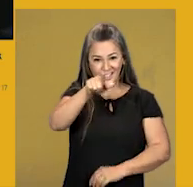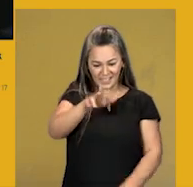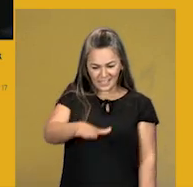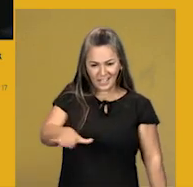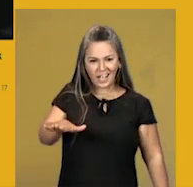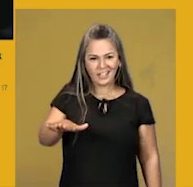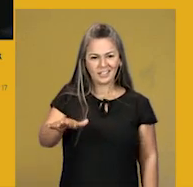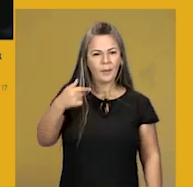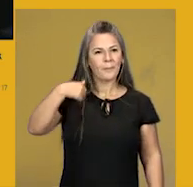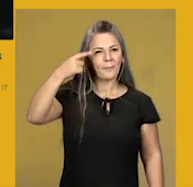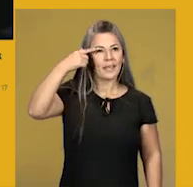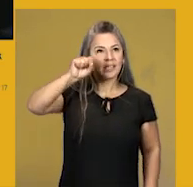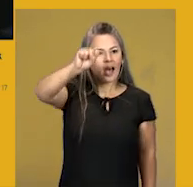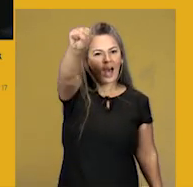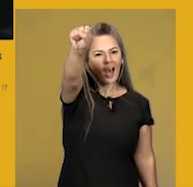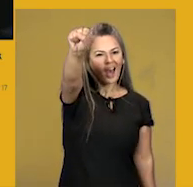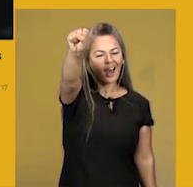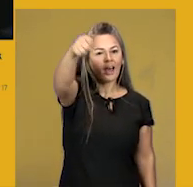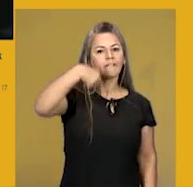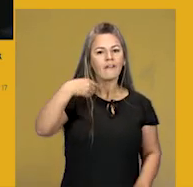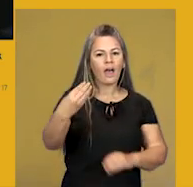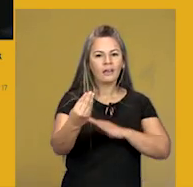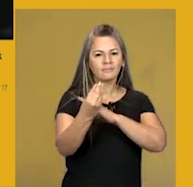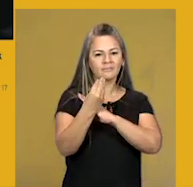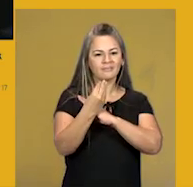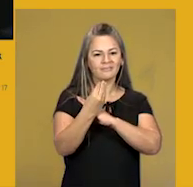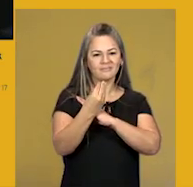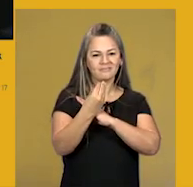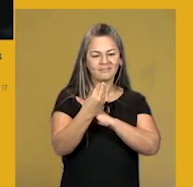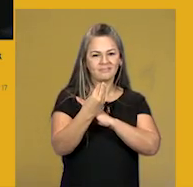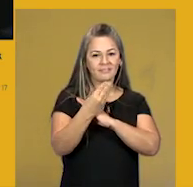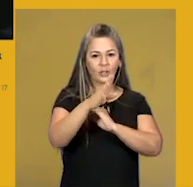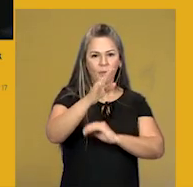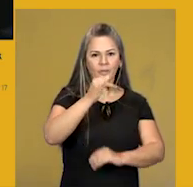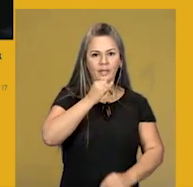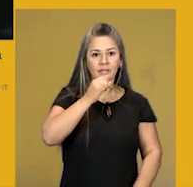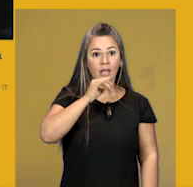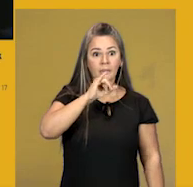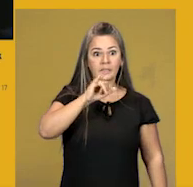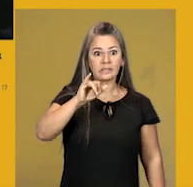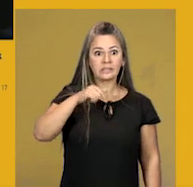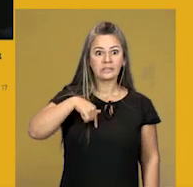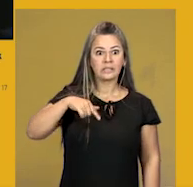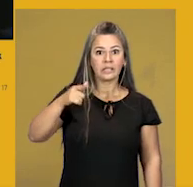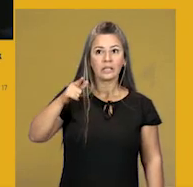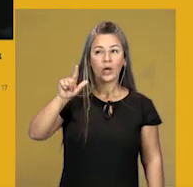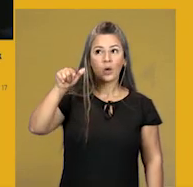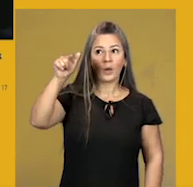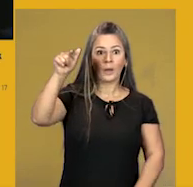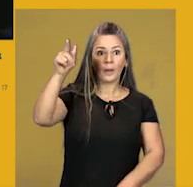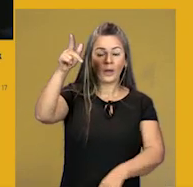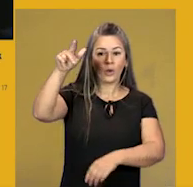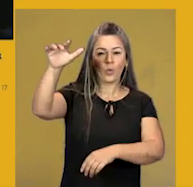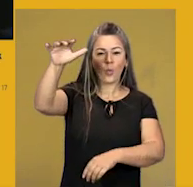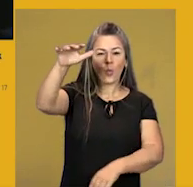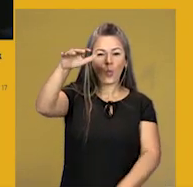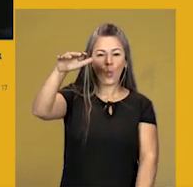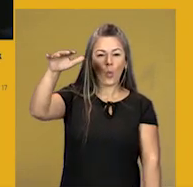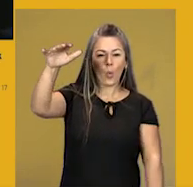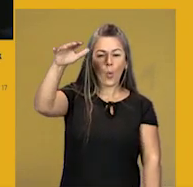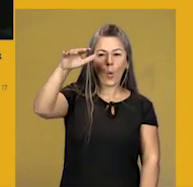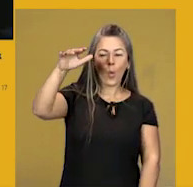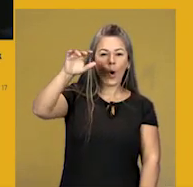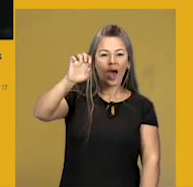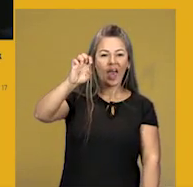um super-herói? Poxa, se um alienígena, se pessoas de outro mundo vierem atacar o